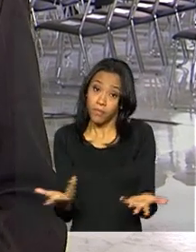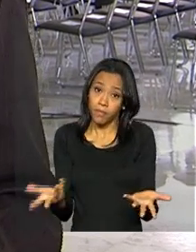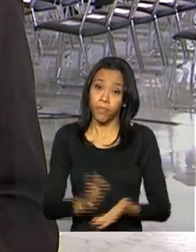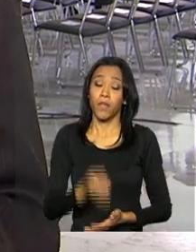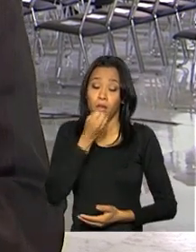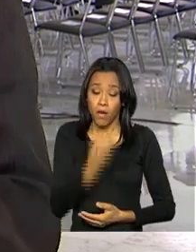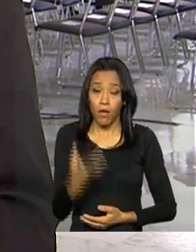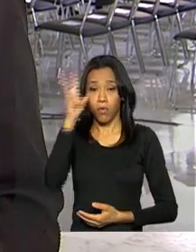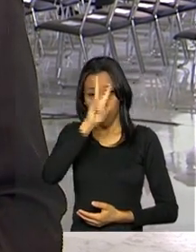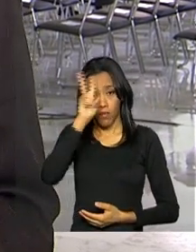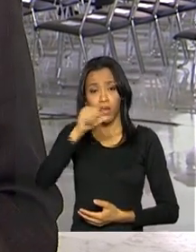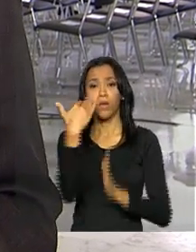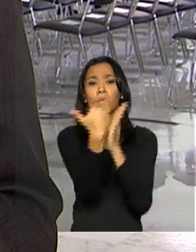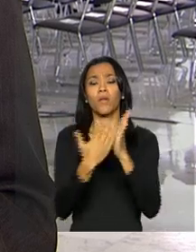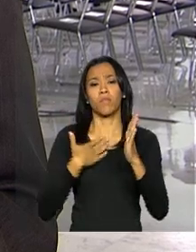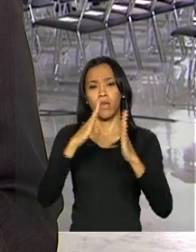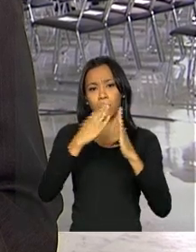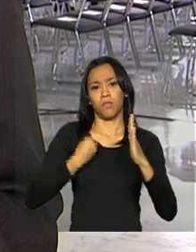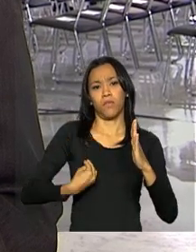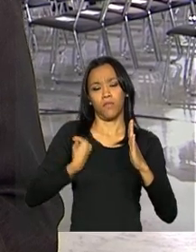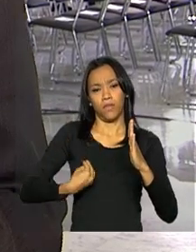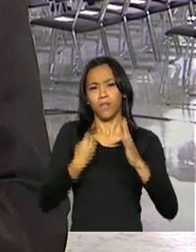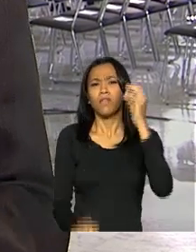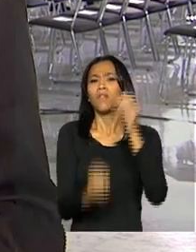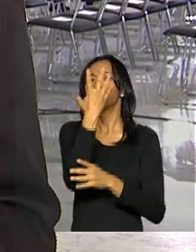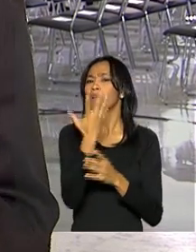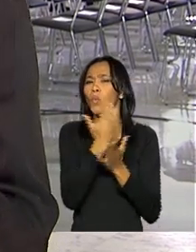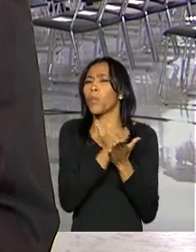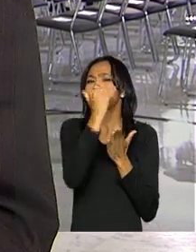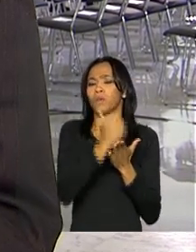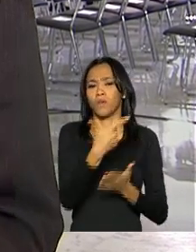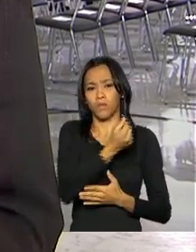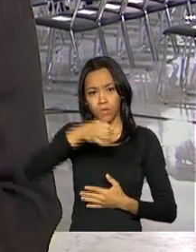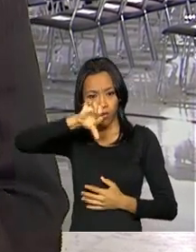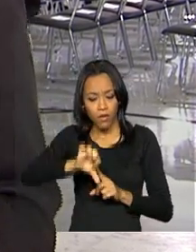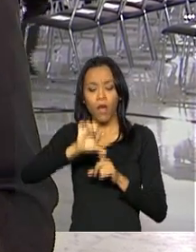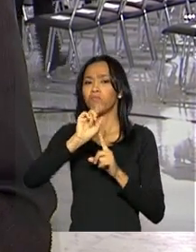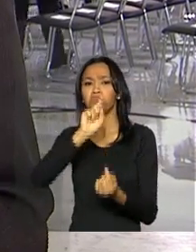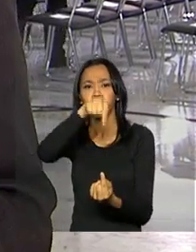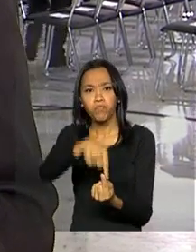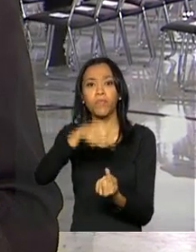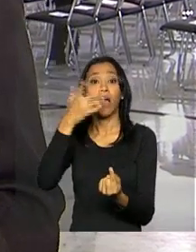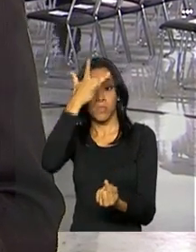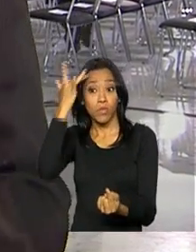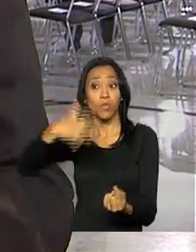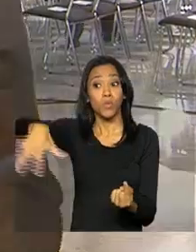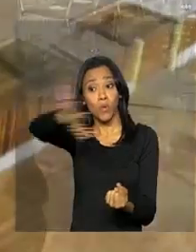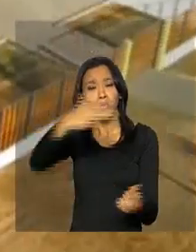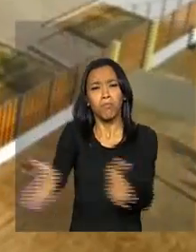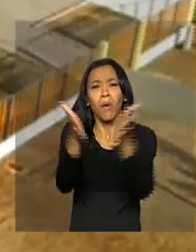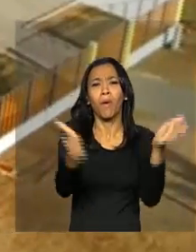é bom lembrar aí, o programa Minha Casa Minha Vida, ele foi lançado em 2009 para dar acesso à casa própria para